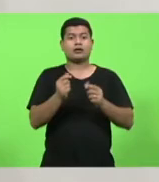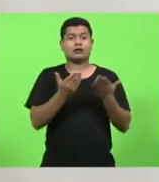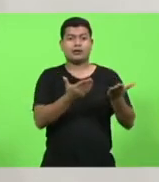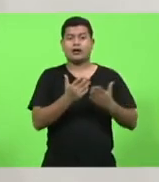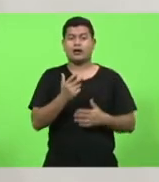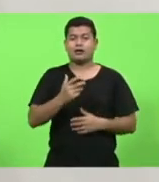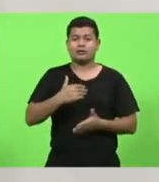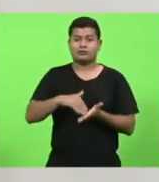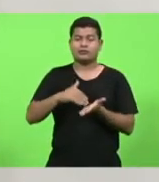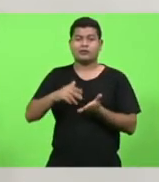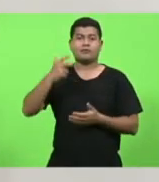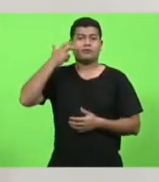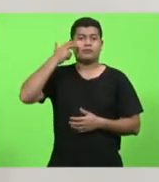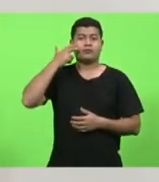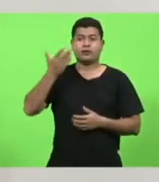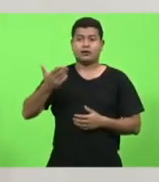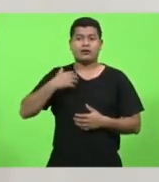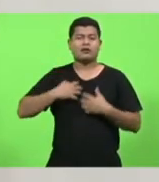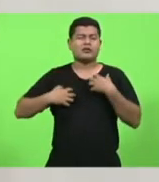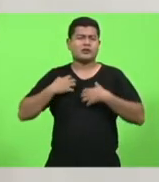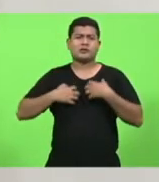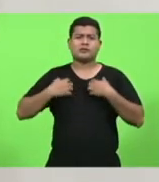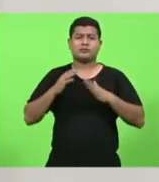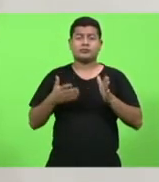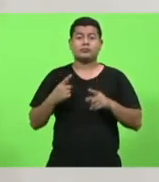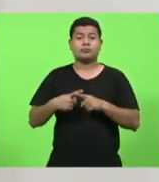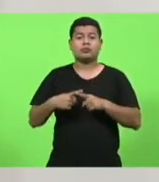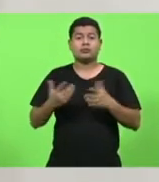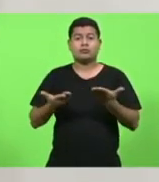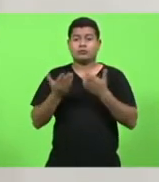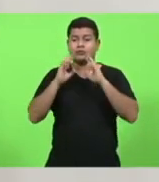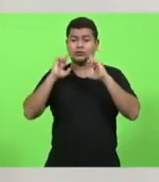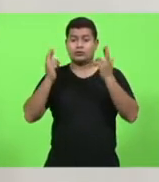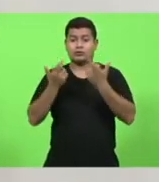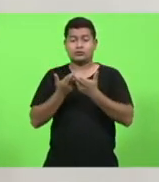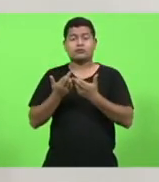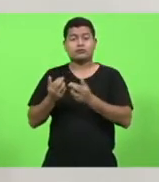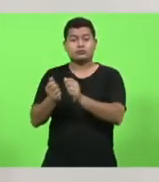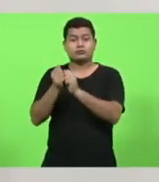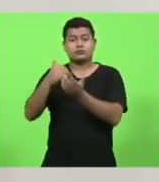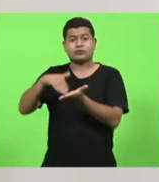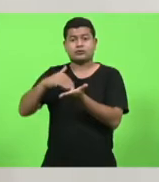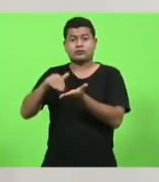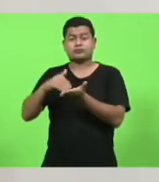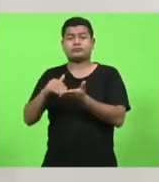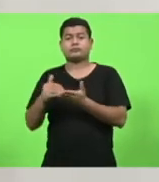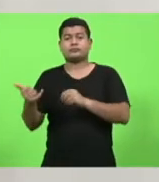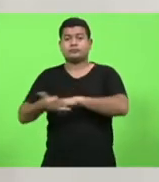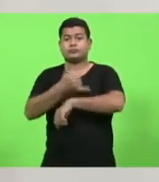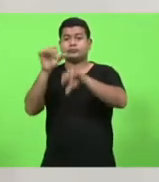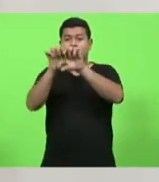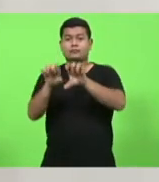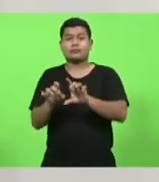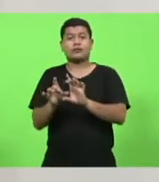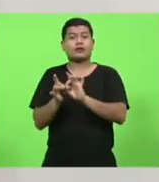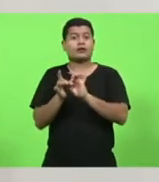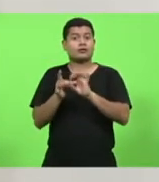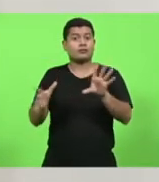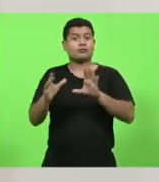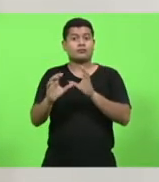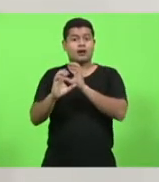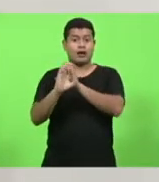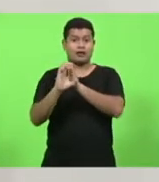com tudo isso, porque ele está, hoje tem uma reunião com o secretário da infraestrutura para que ele libere os engenheiros.